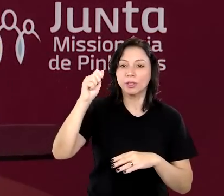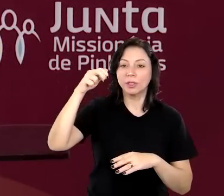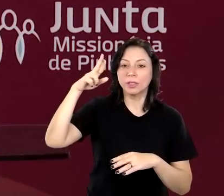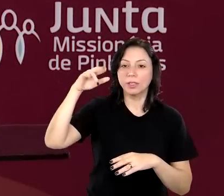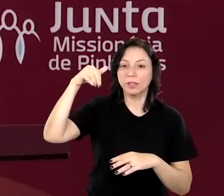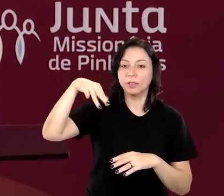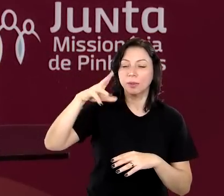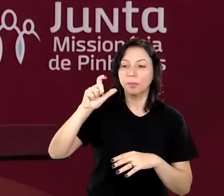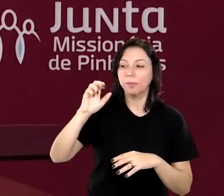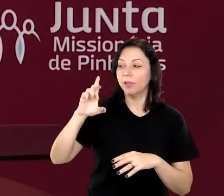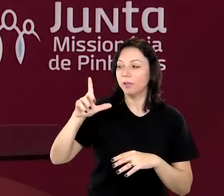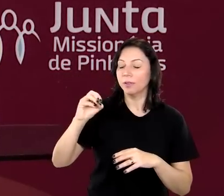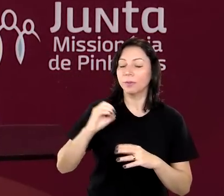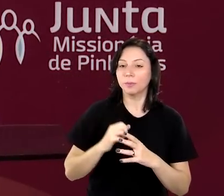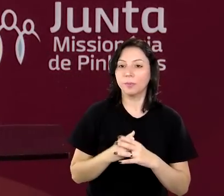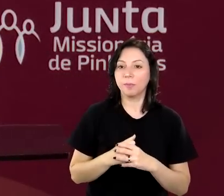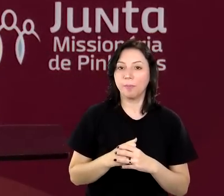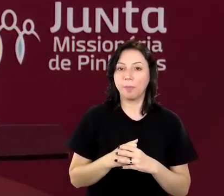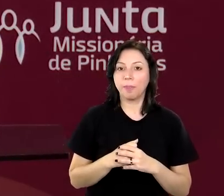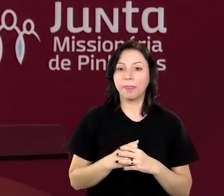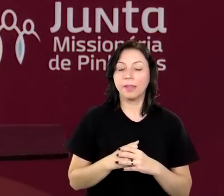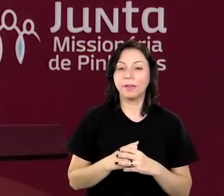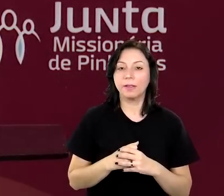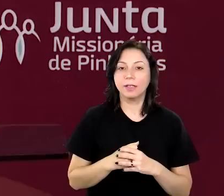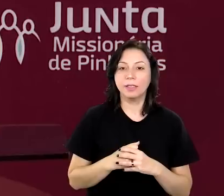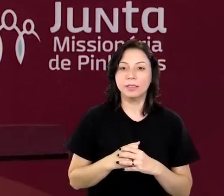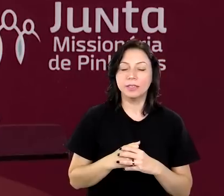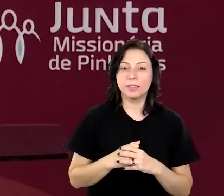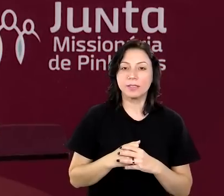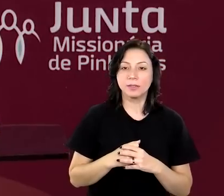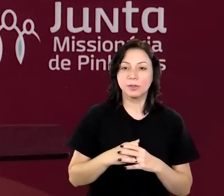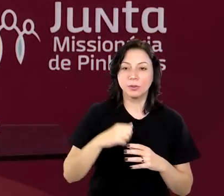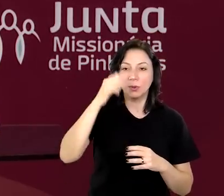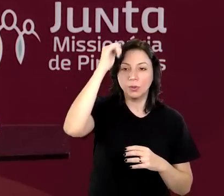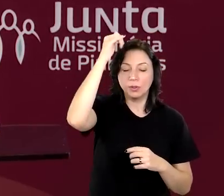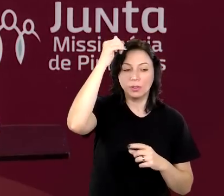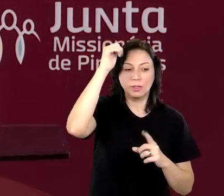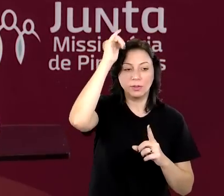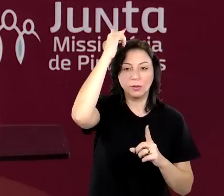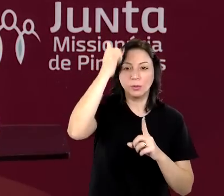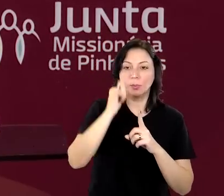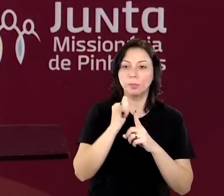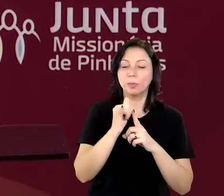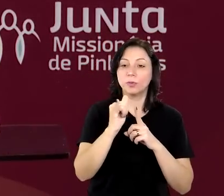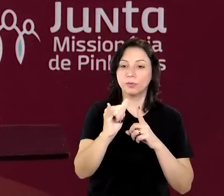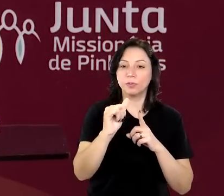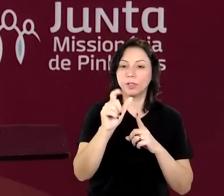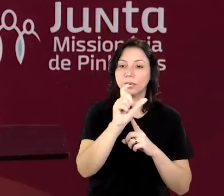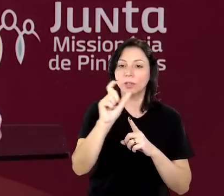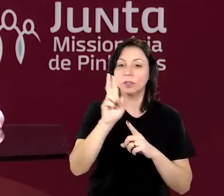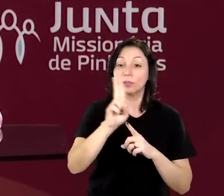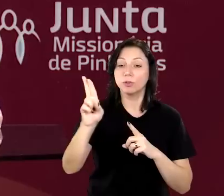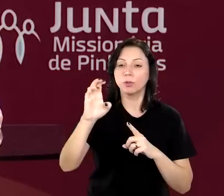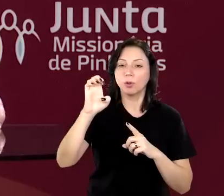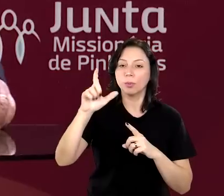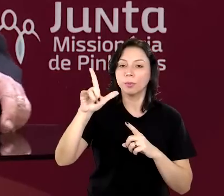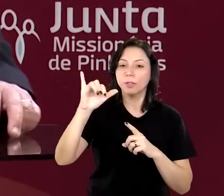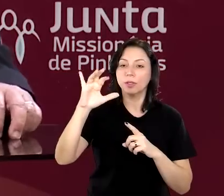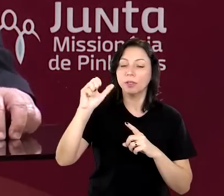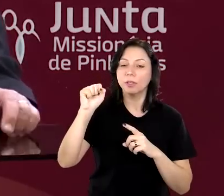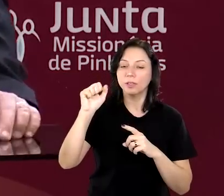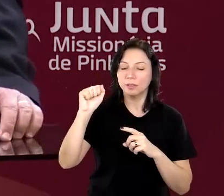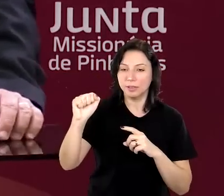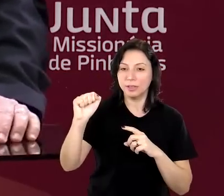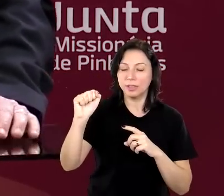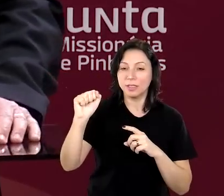Elias viveu, ali ele enfrentou o culto a Baal, ali ele matou